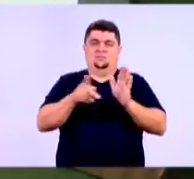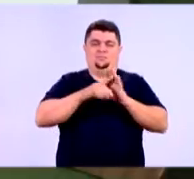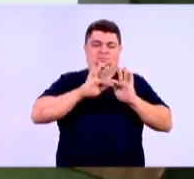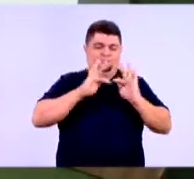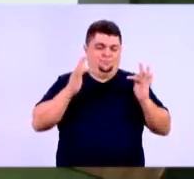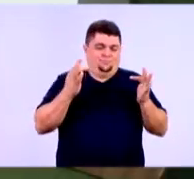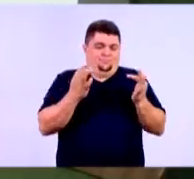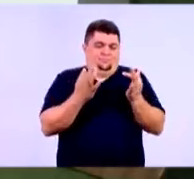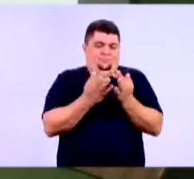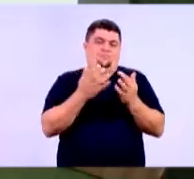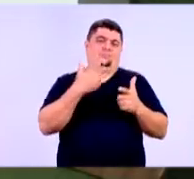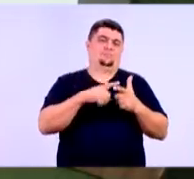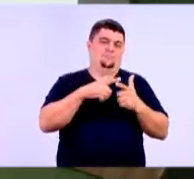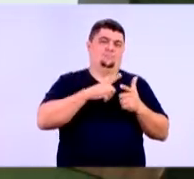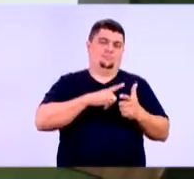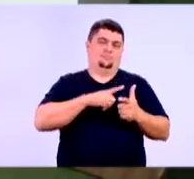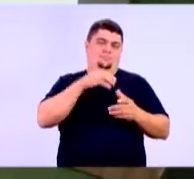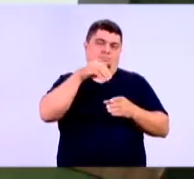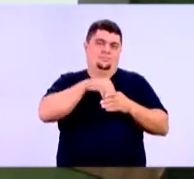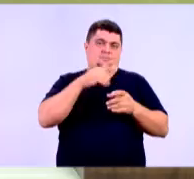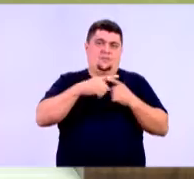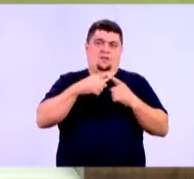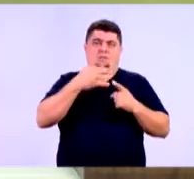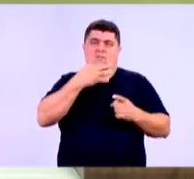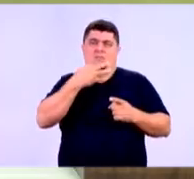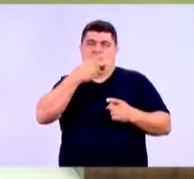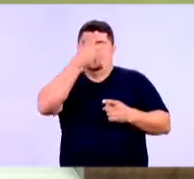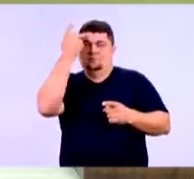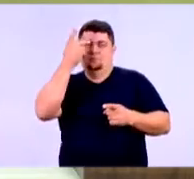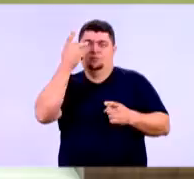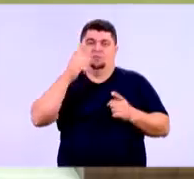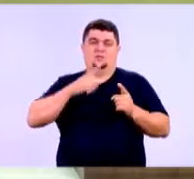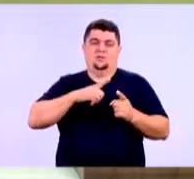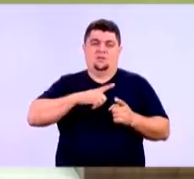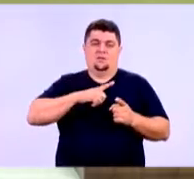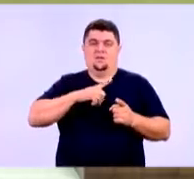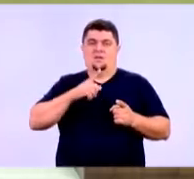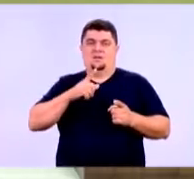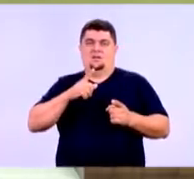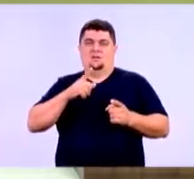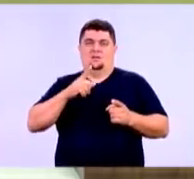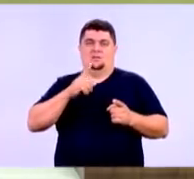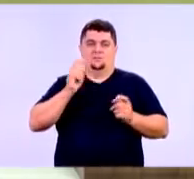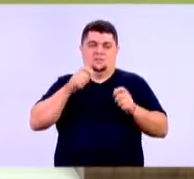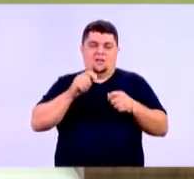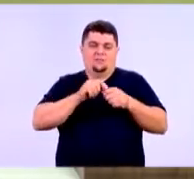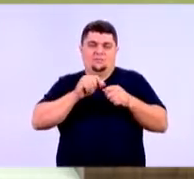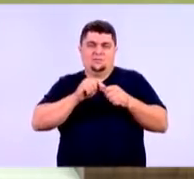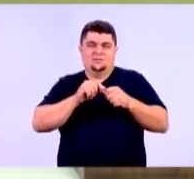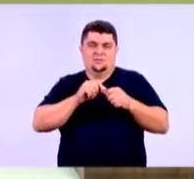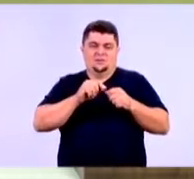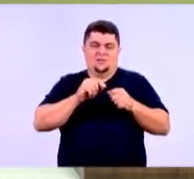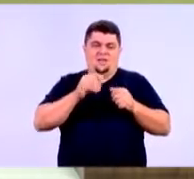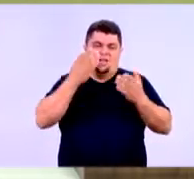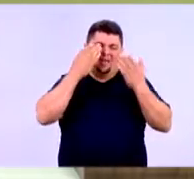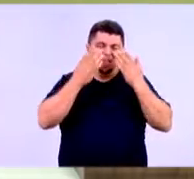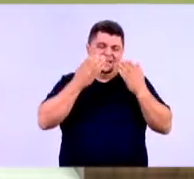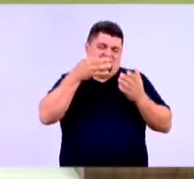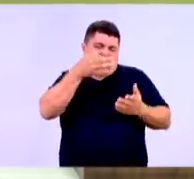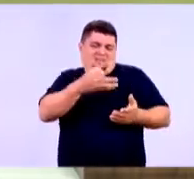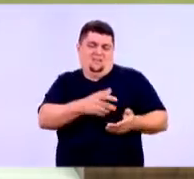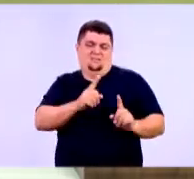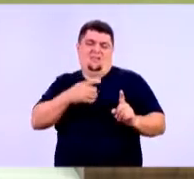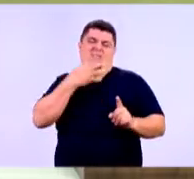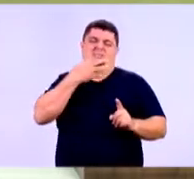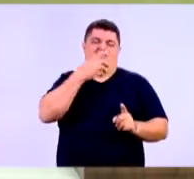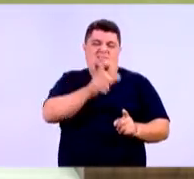professor? Exatamente, porque você conhece, às vezes, a pessoa e você faz com que ela burle esse sistema, digamos assim. Essa pessoa eu